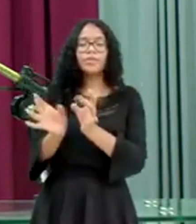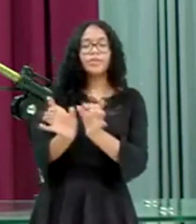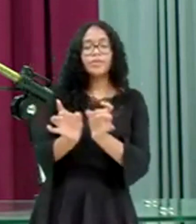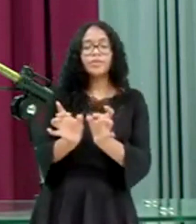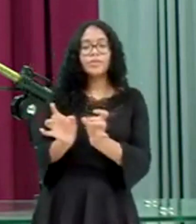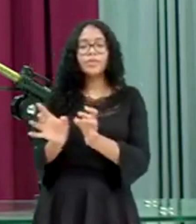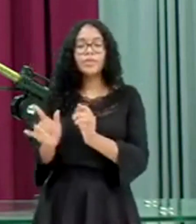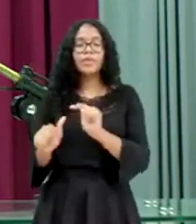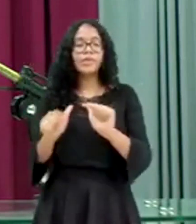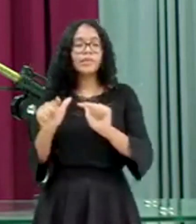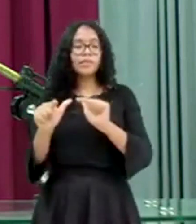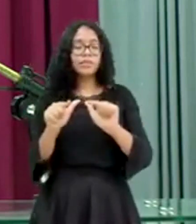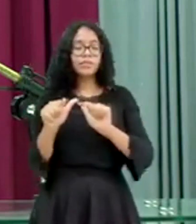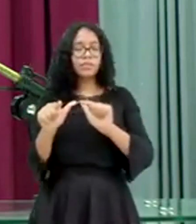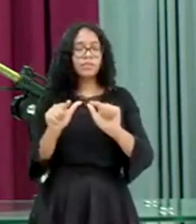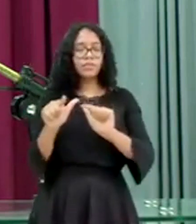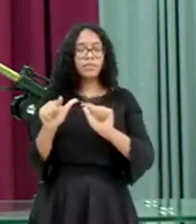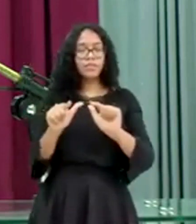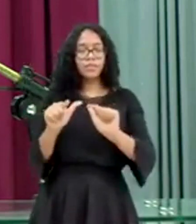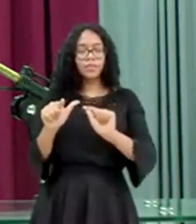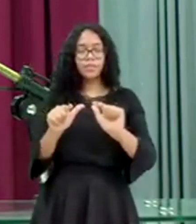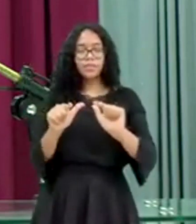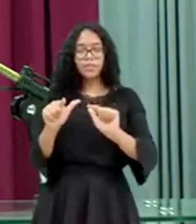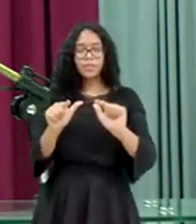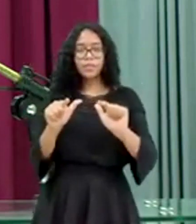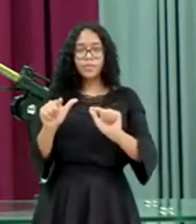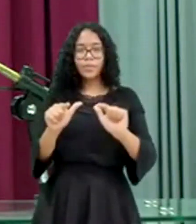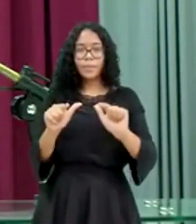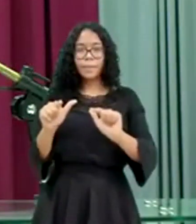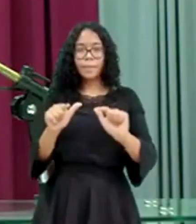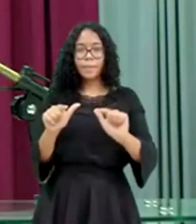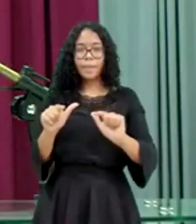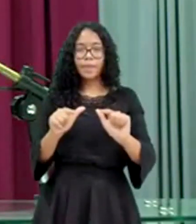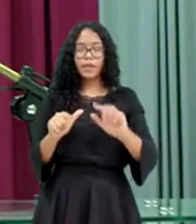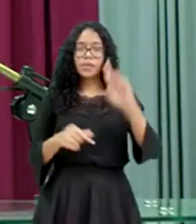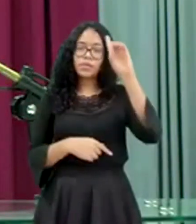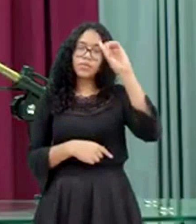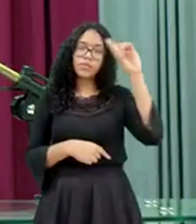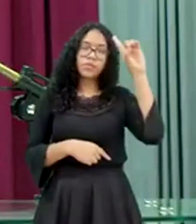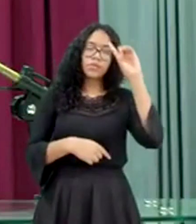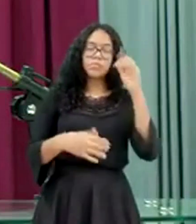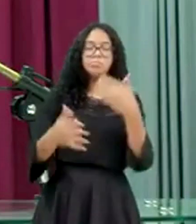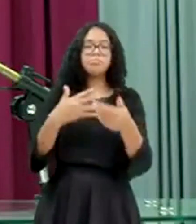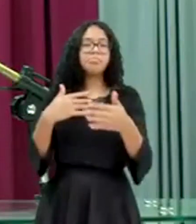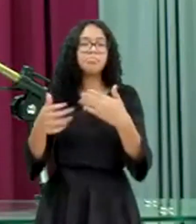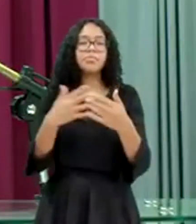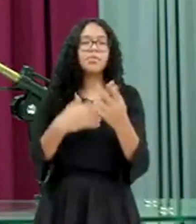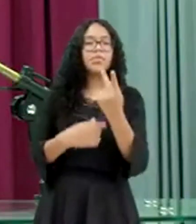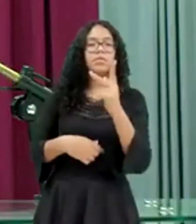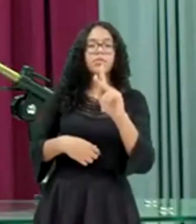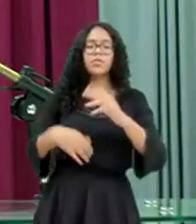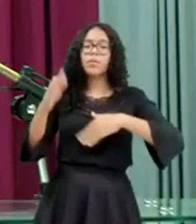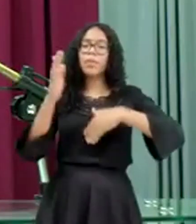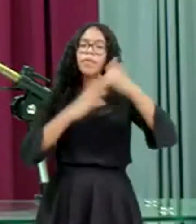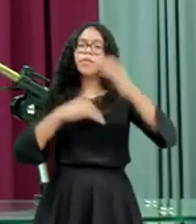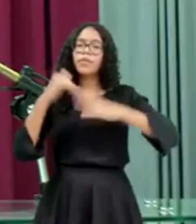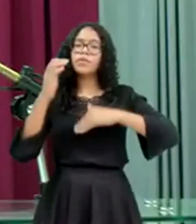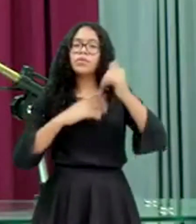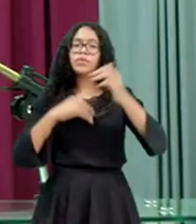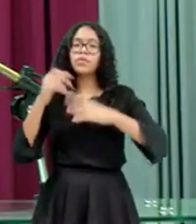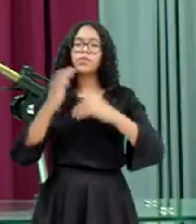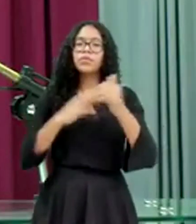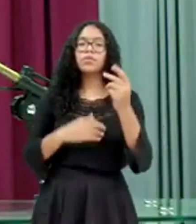que trabalha aí na diária, não sei como, não sei qual é o seu trabalho, qual é o seu ramo